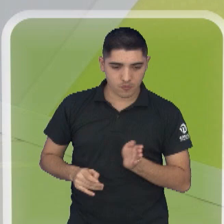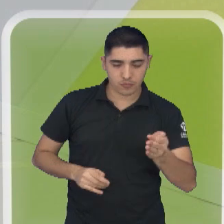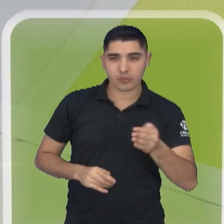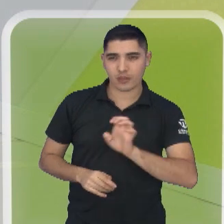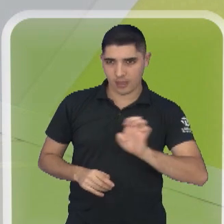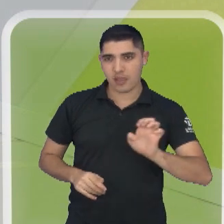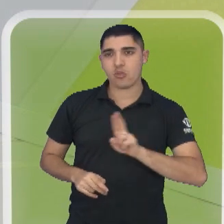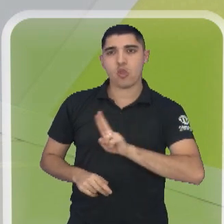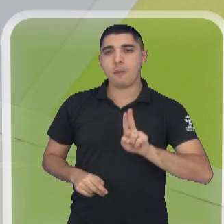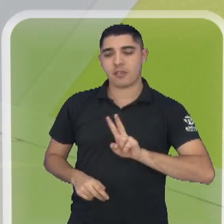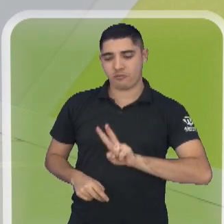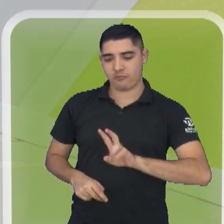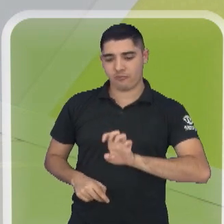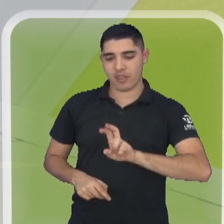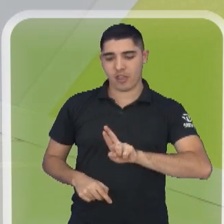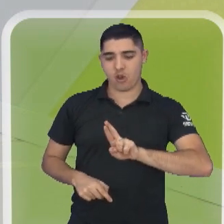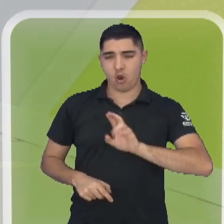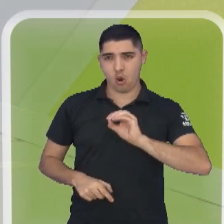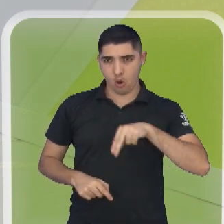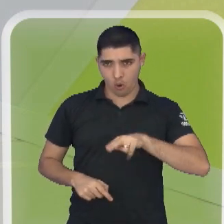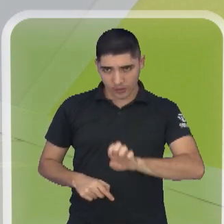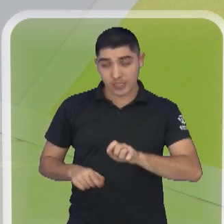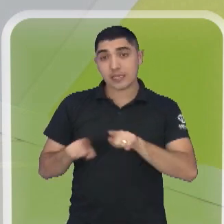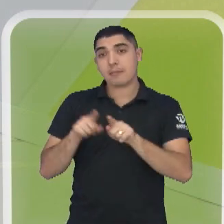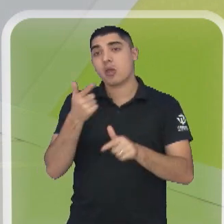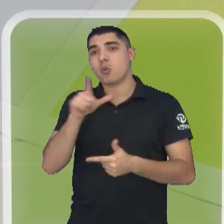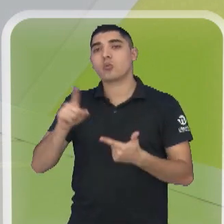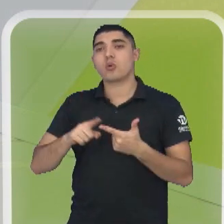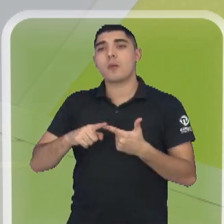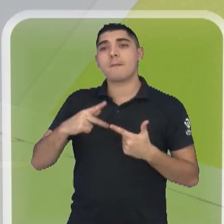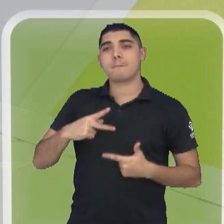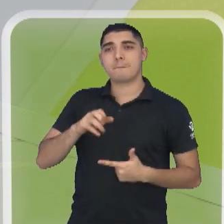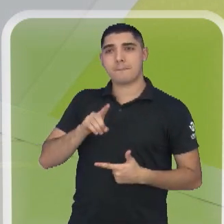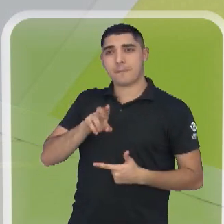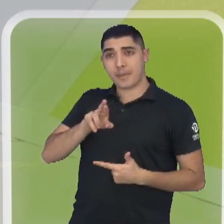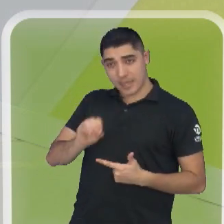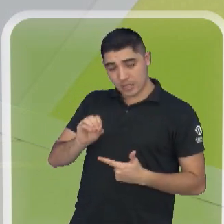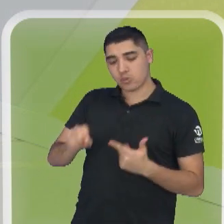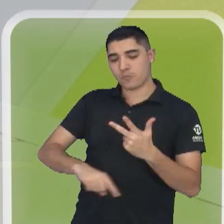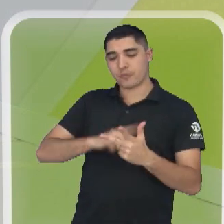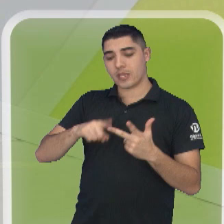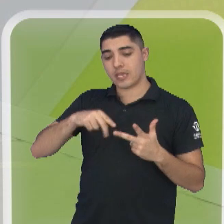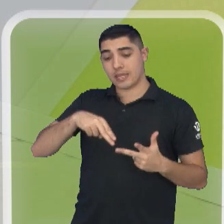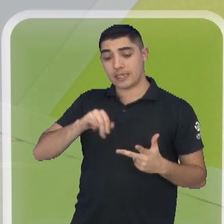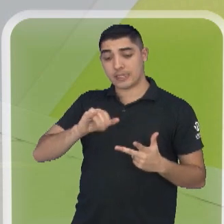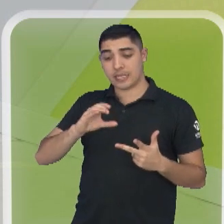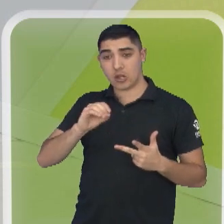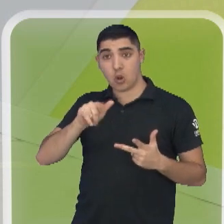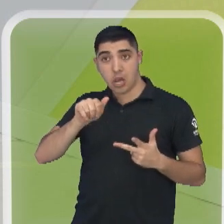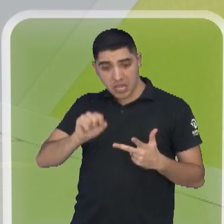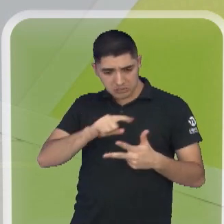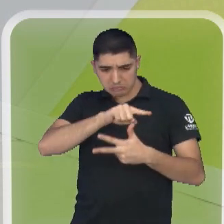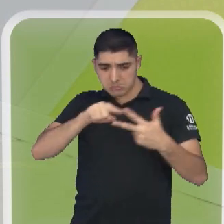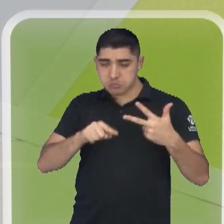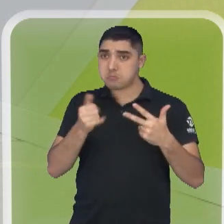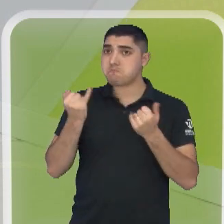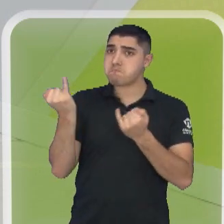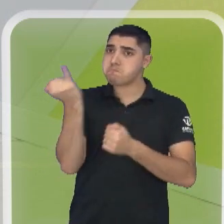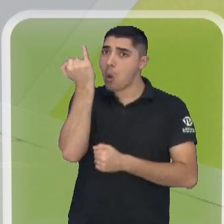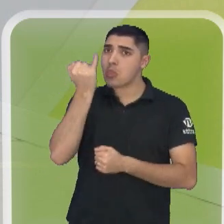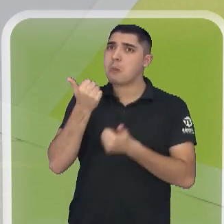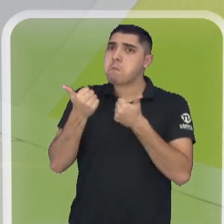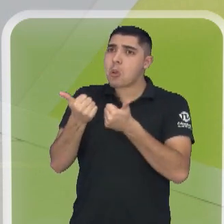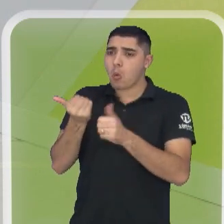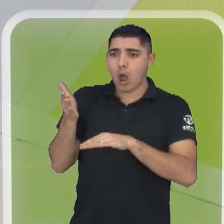Verrone, o próprio Pedro Favela e também o Nicolas, jogadores que realmente fizeram a diferença a favor do São José. Vamos dar uma olhadinha